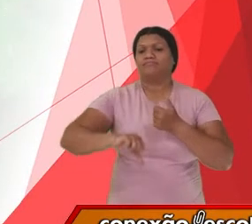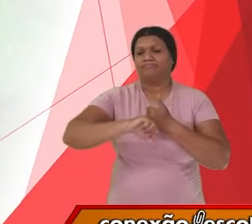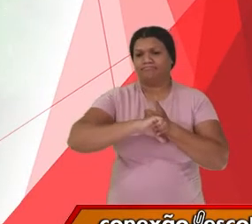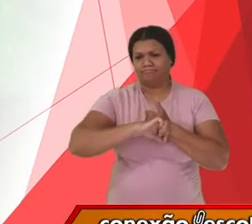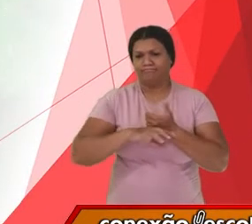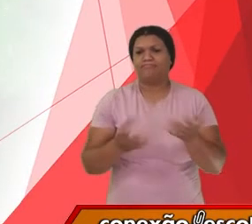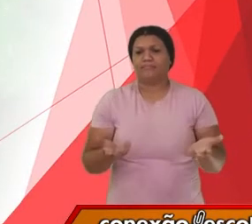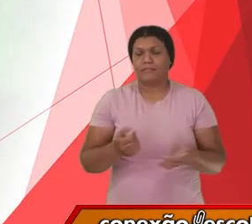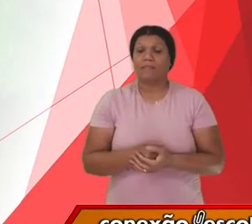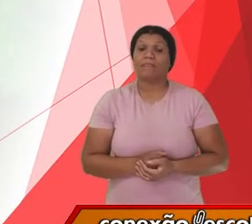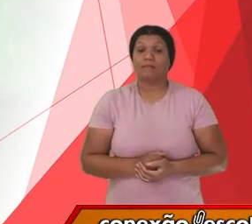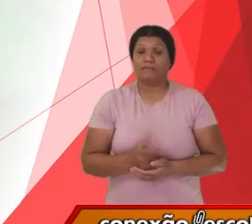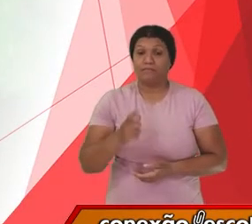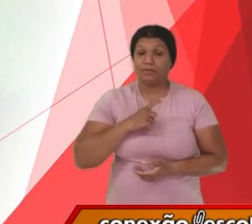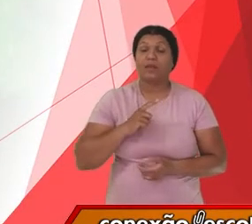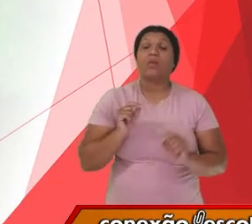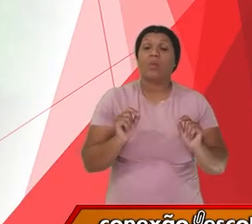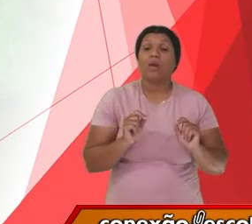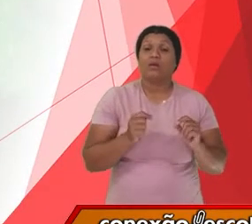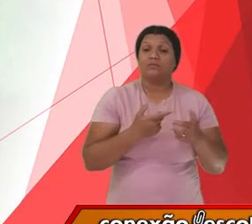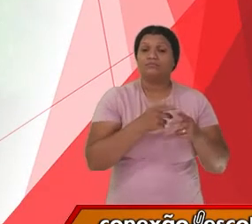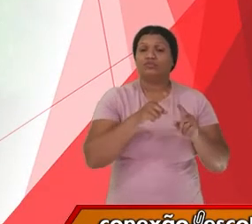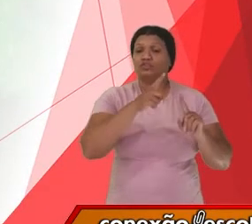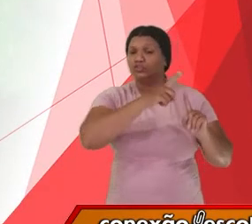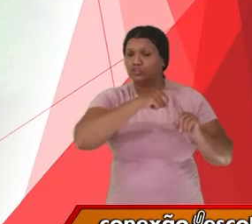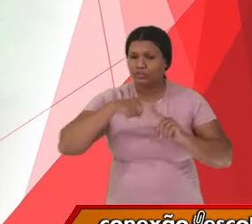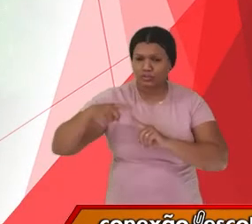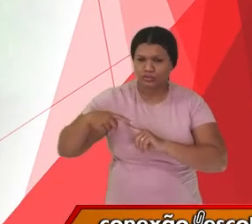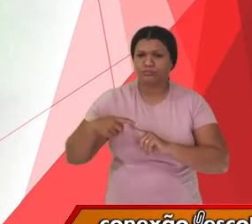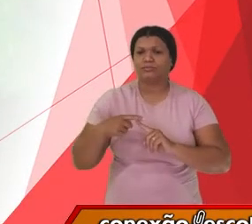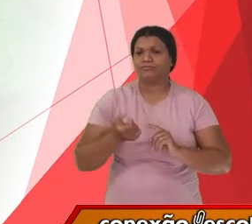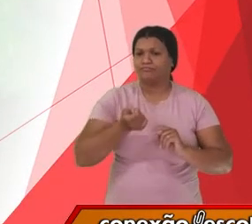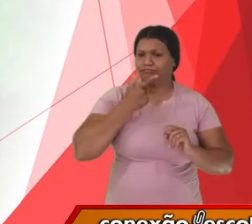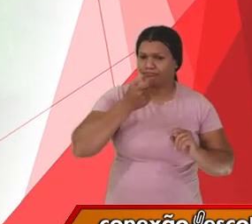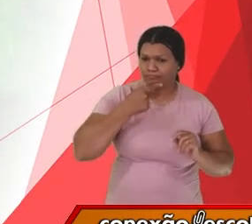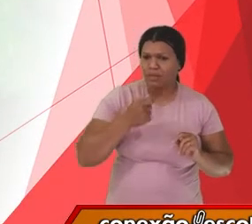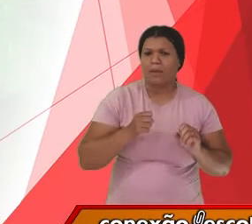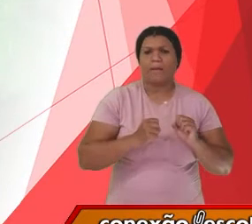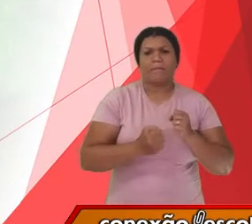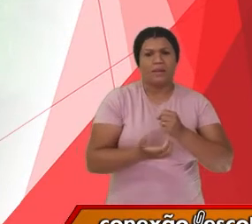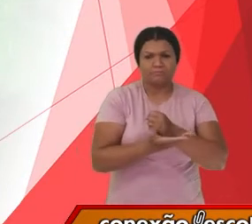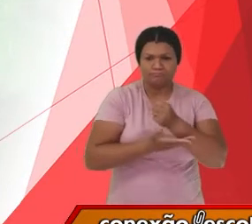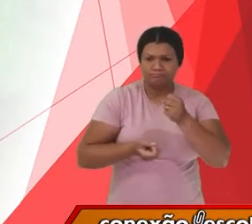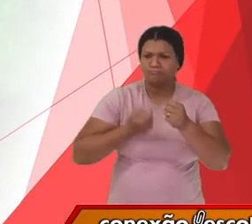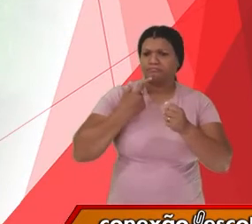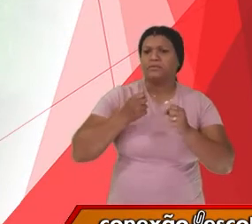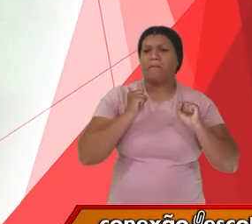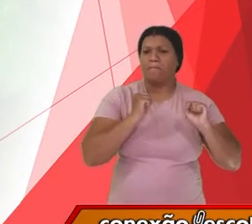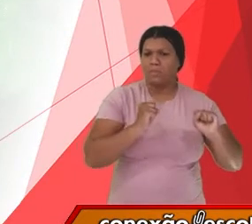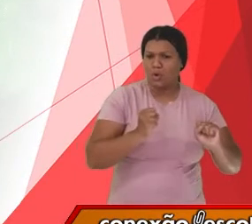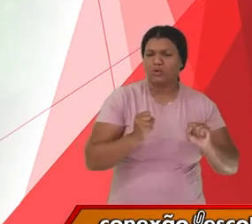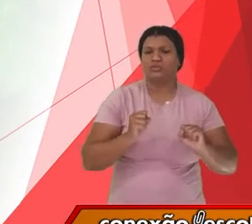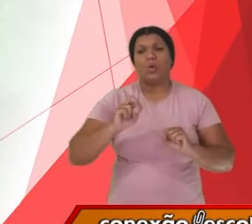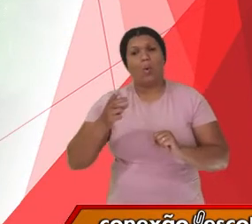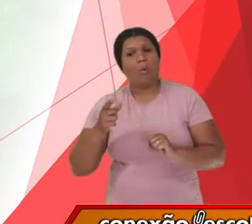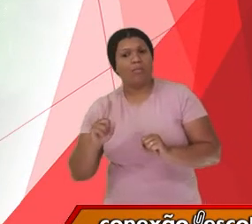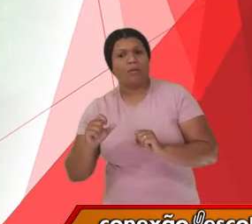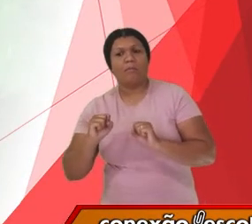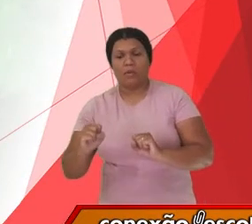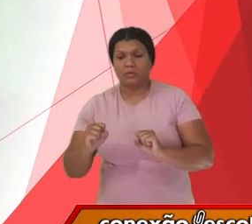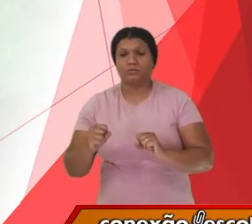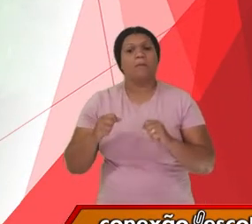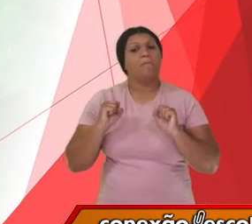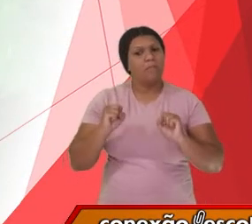Tanto as drogas lícitas quanto as drogas ilícitas, elas podem causar danos e podem gerar